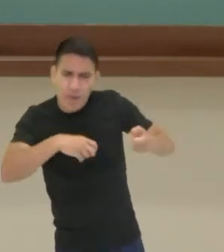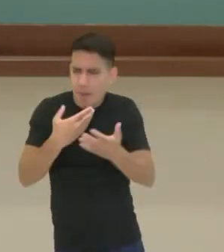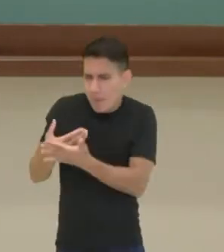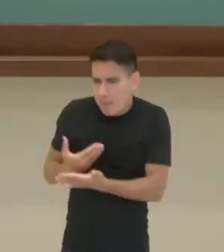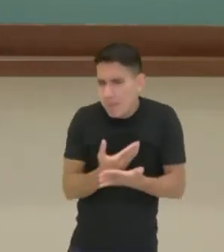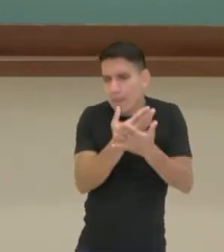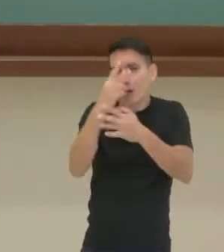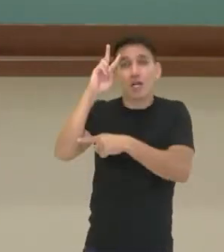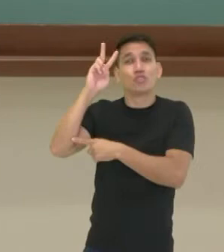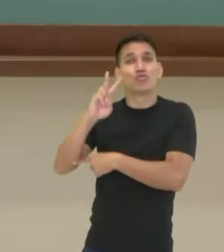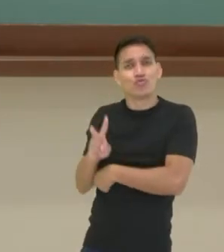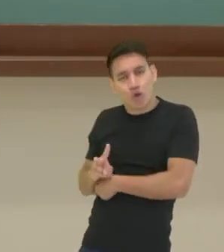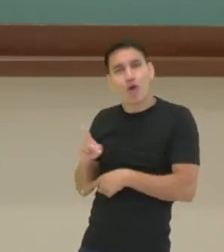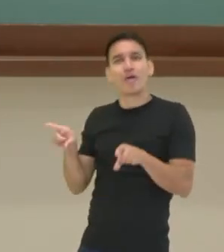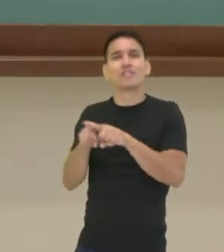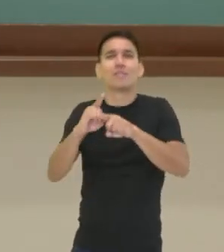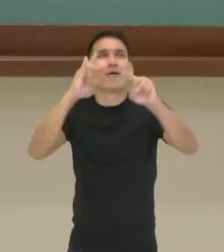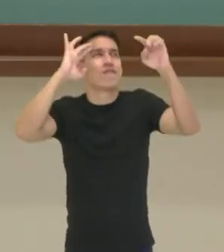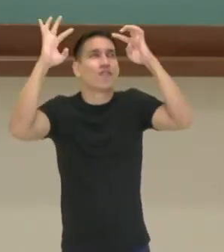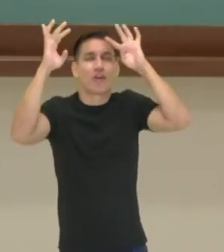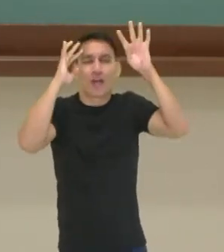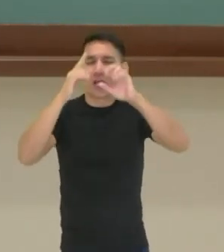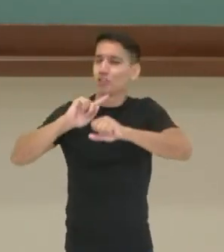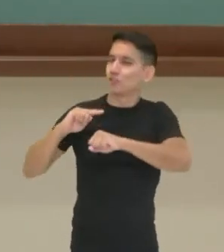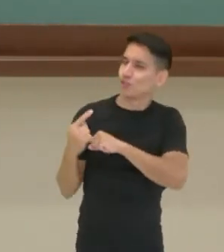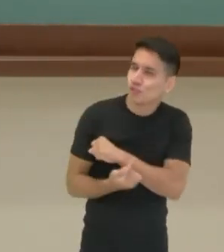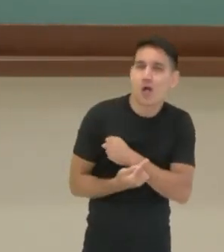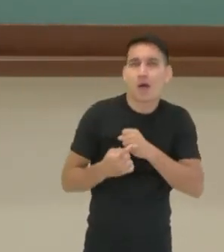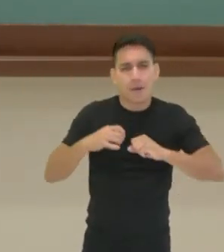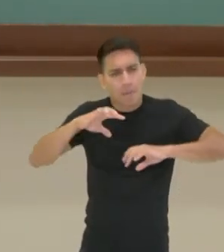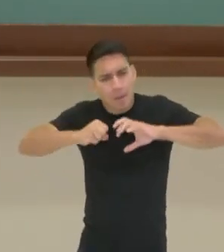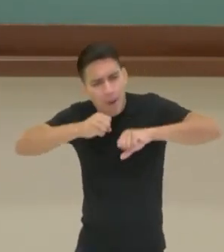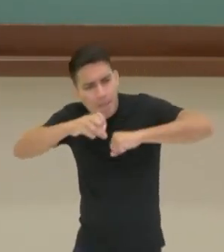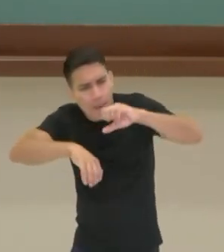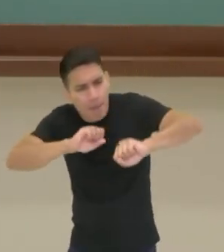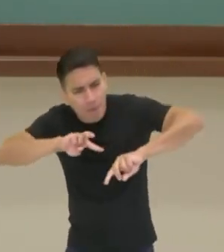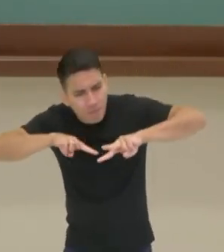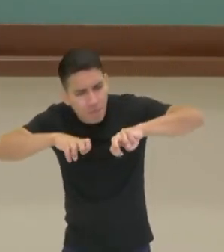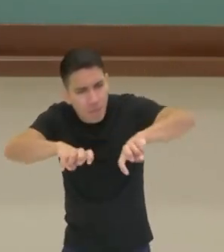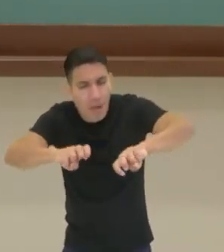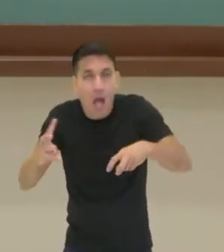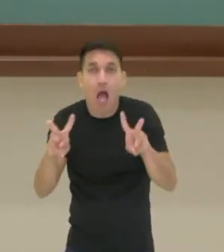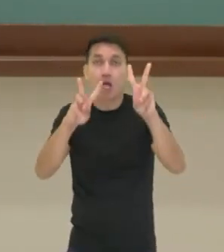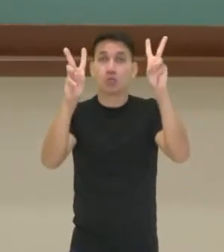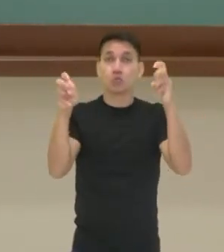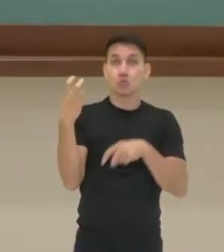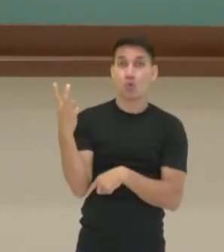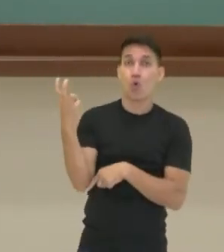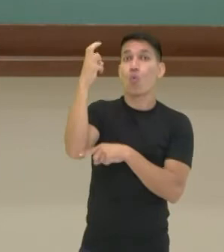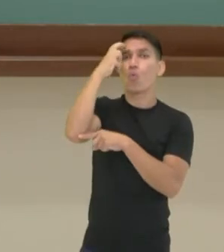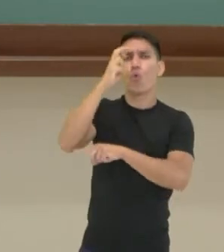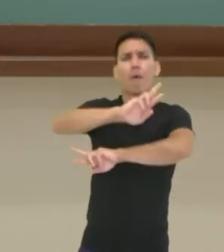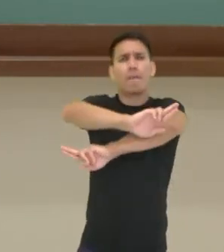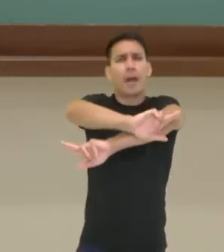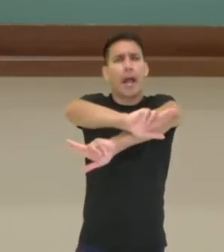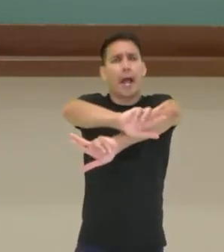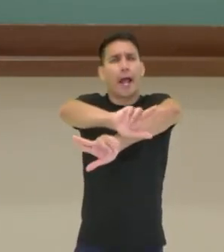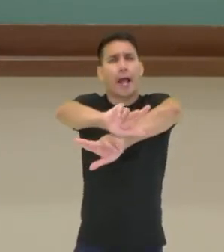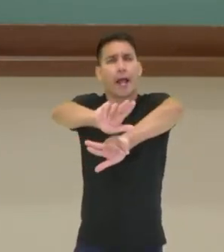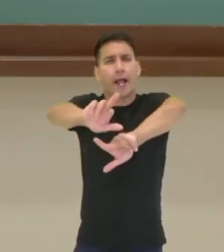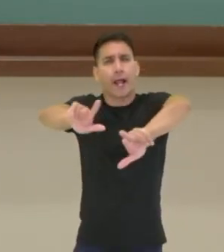e também filósofos, geógrafos, investigando a cultura, a diversidade, a